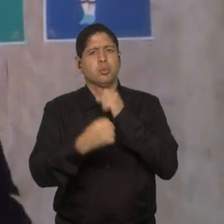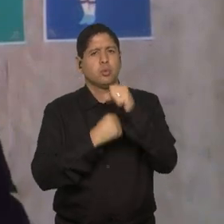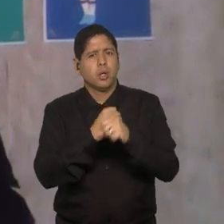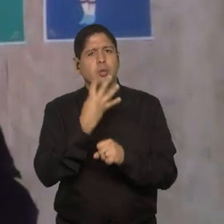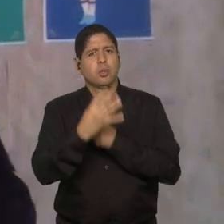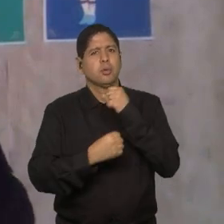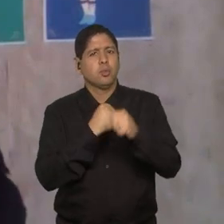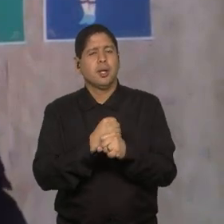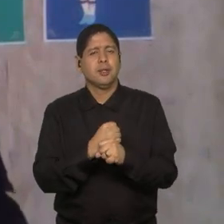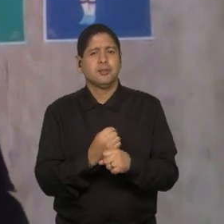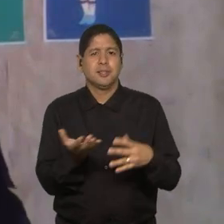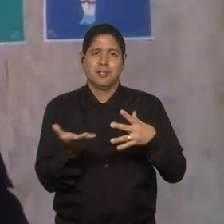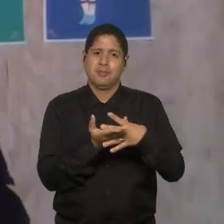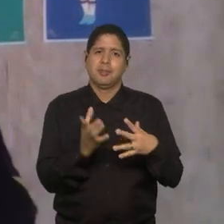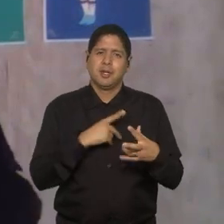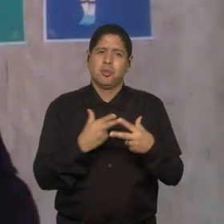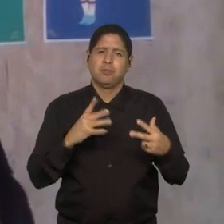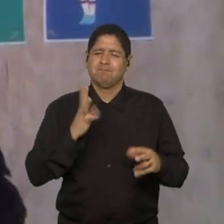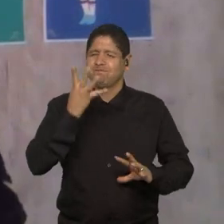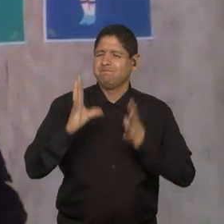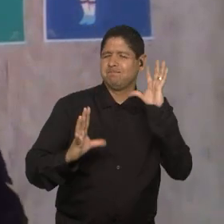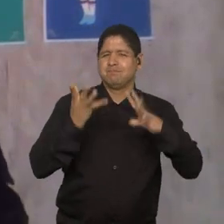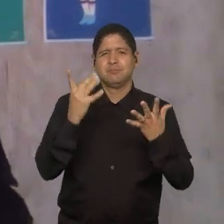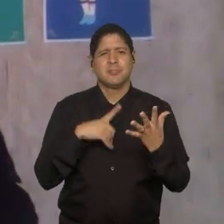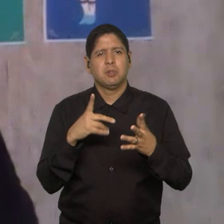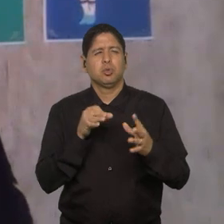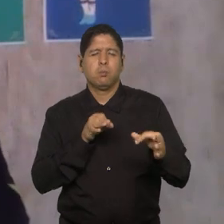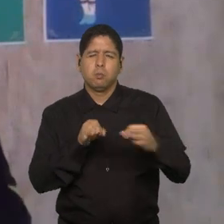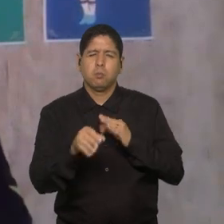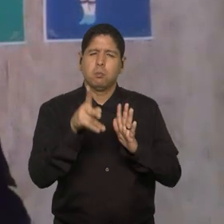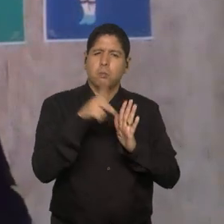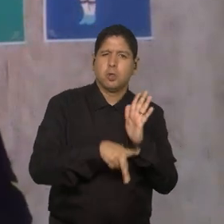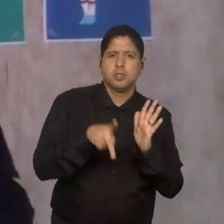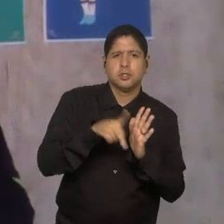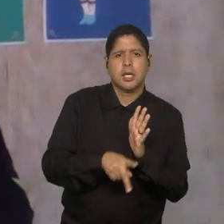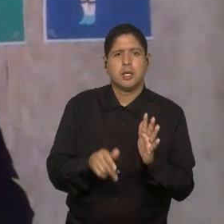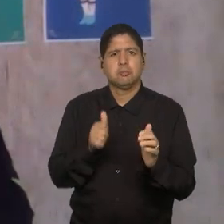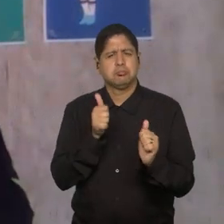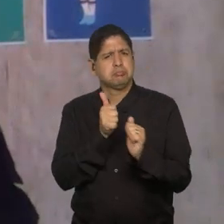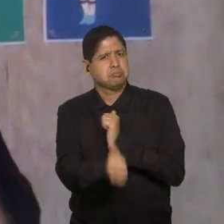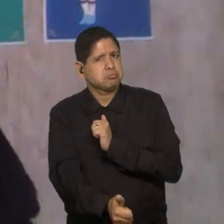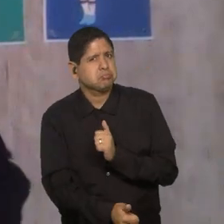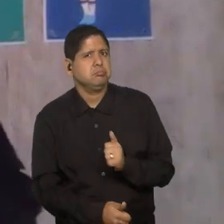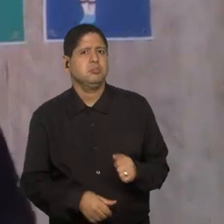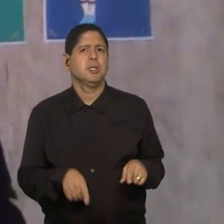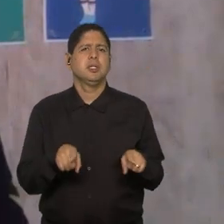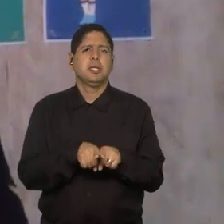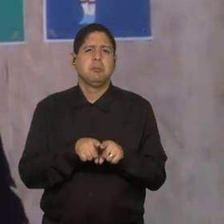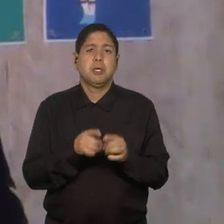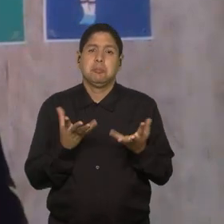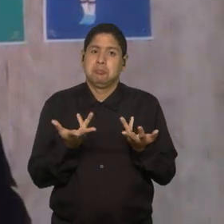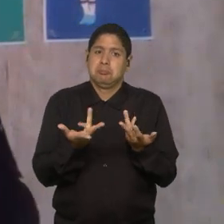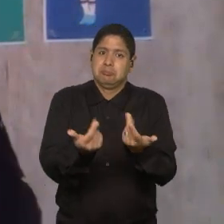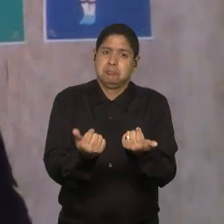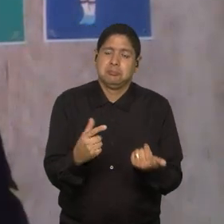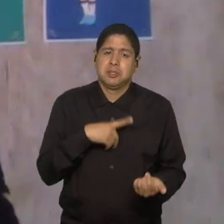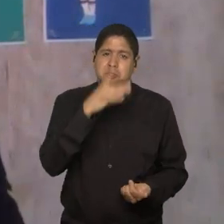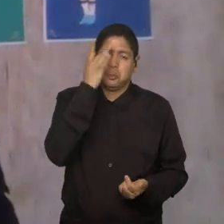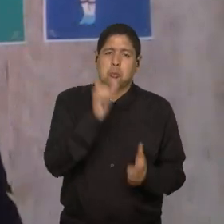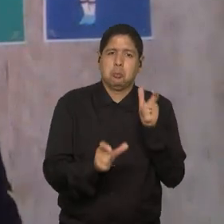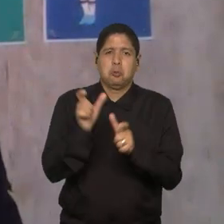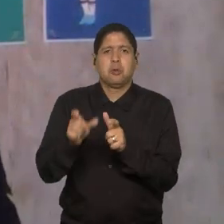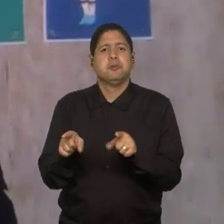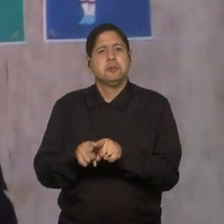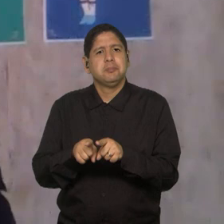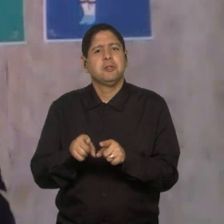Nesse intervalo, tem muita coisa rolando. Tem muito projeto, tem muito atleta, tem muito talento. Então,